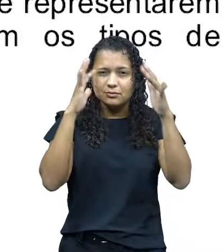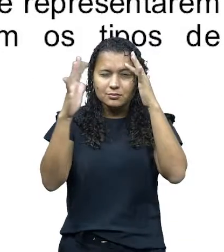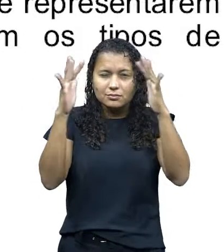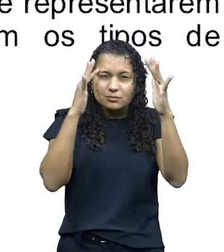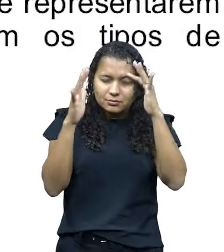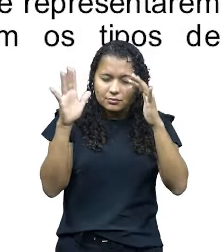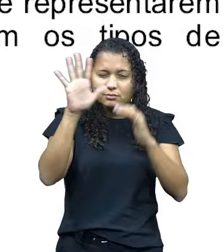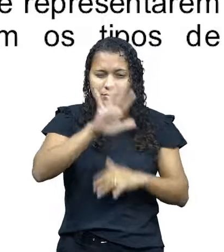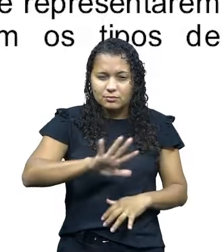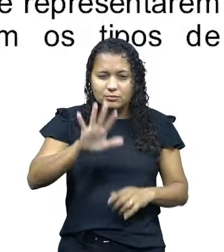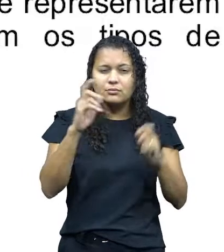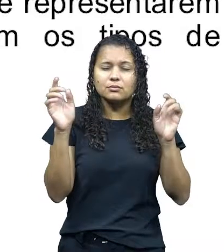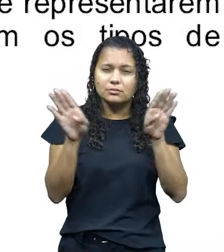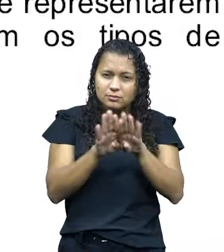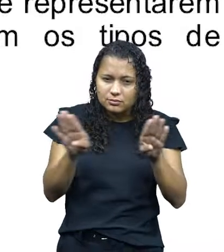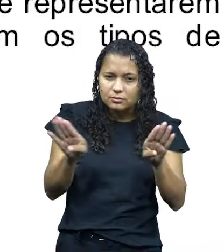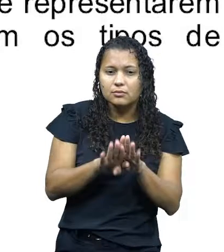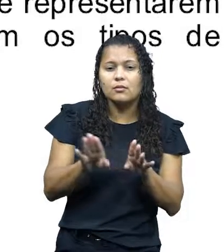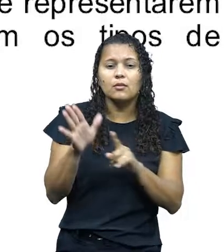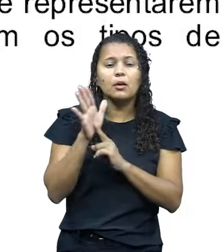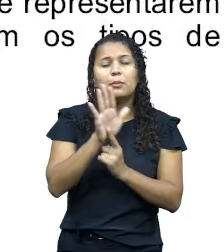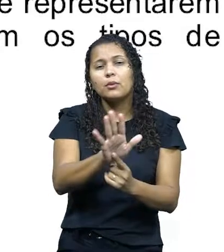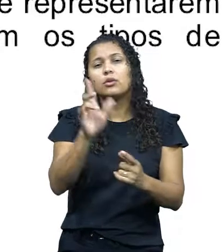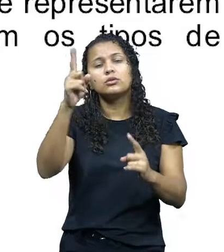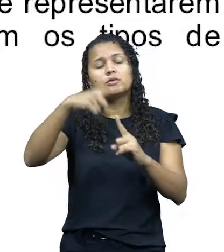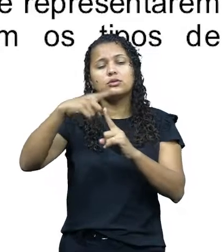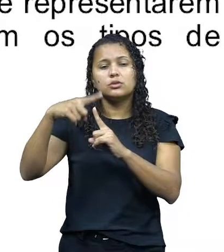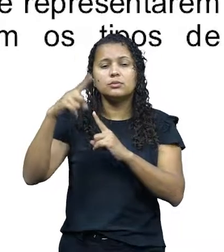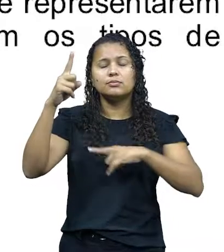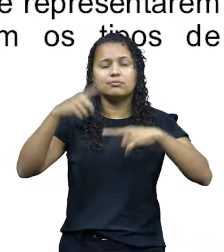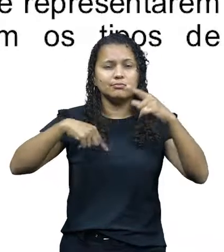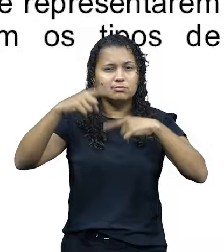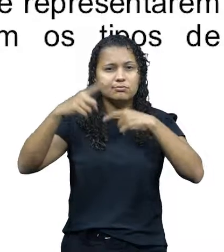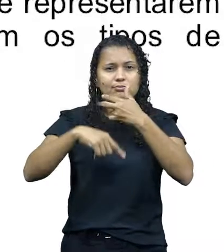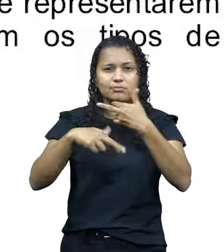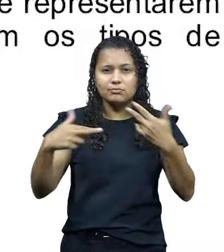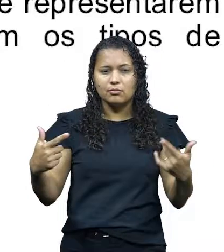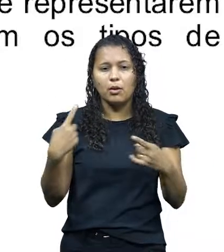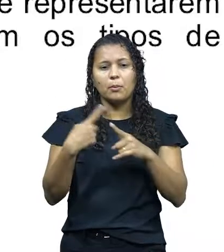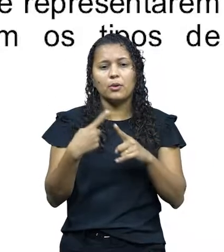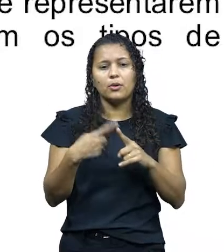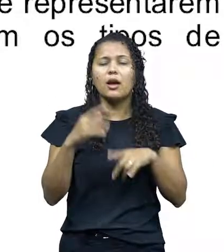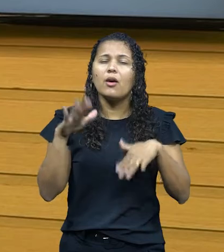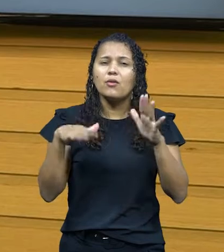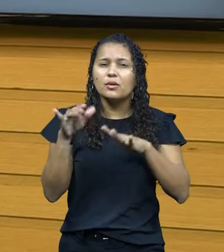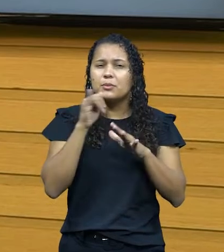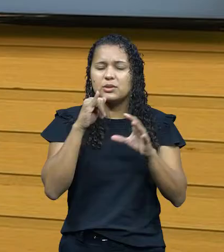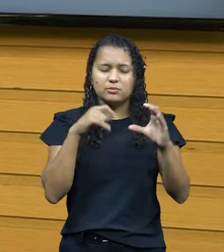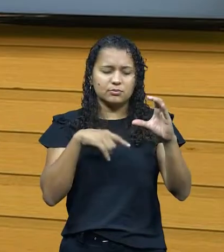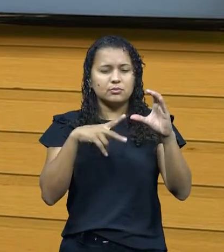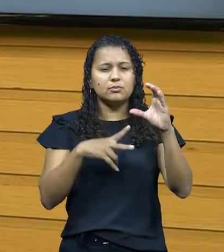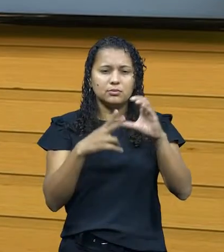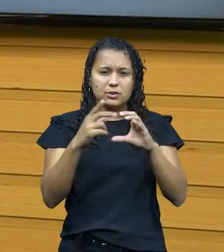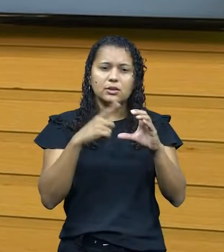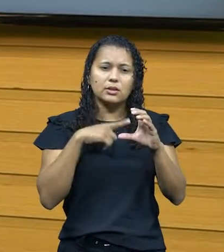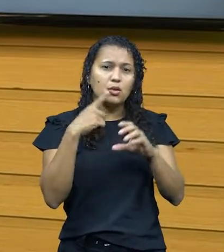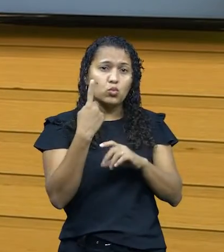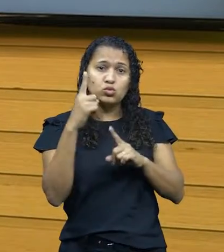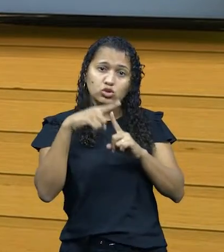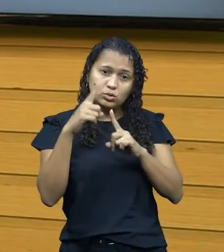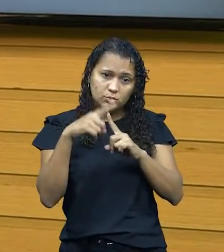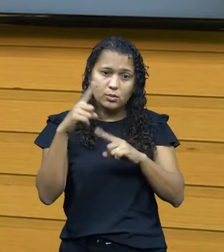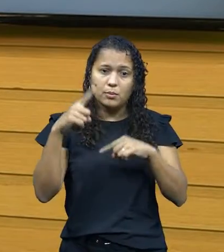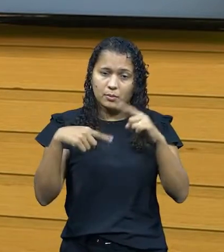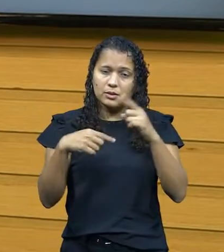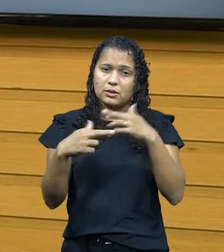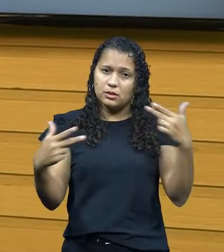superfície imaginada, cortada, elas também mostram os tipos de materiais, porque às vezes uma peça ela tem até